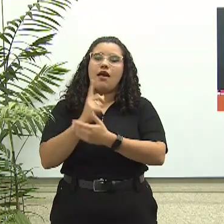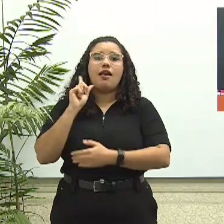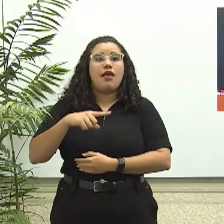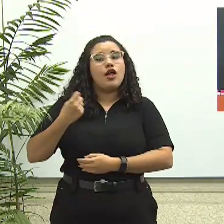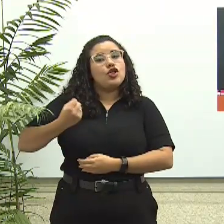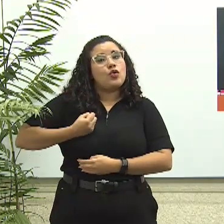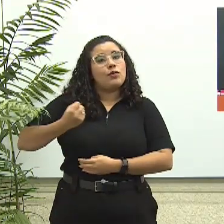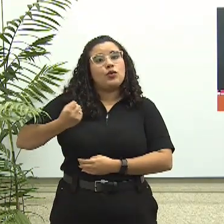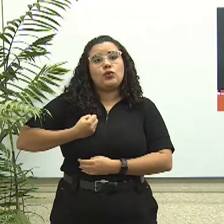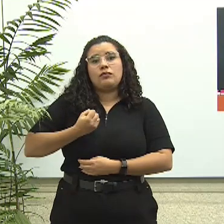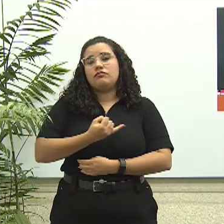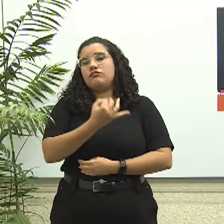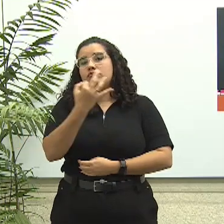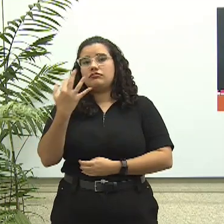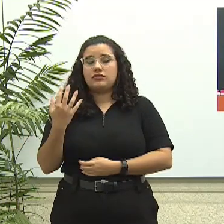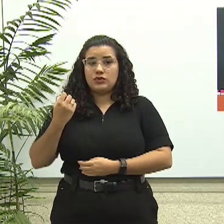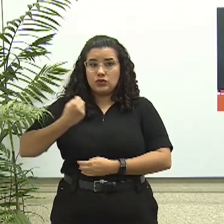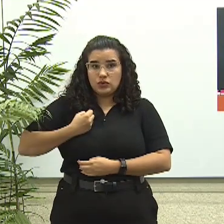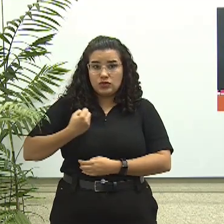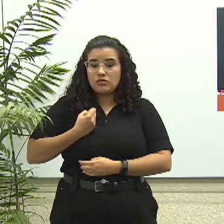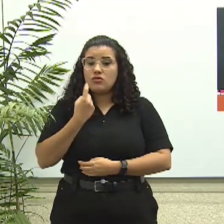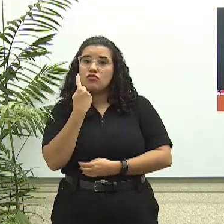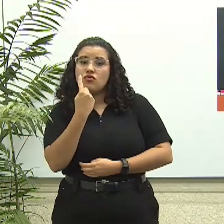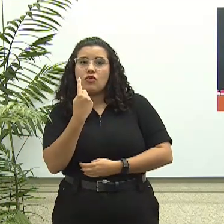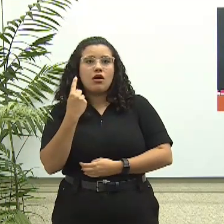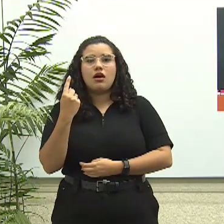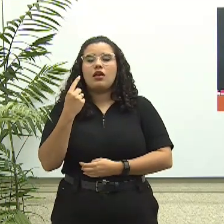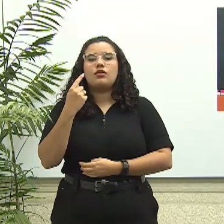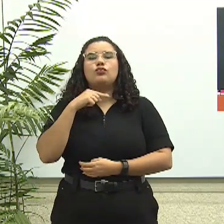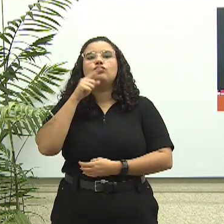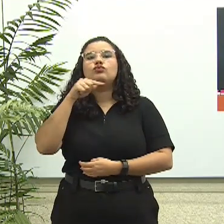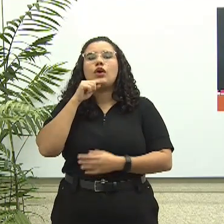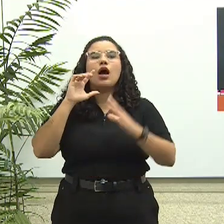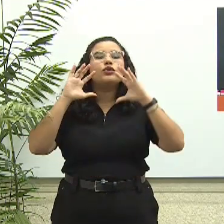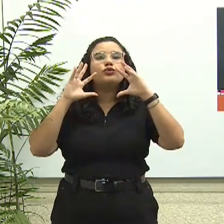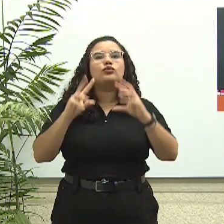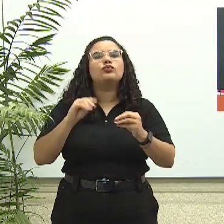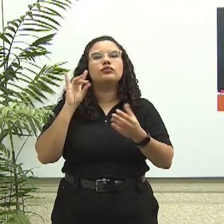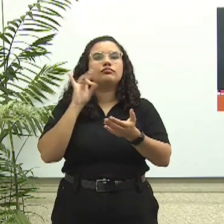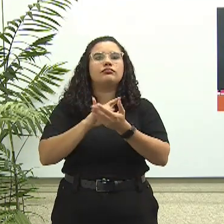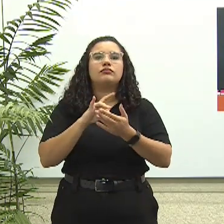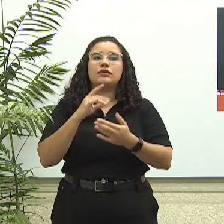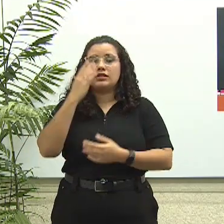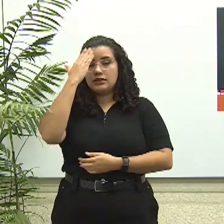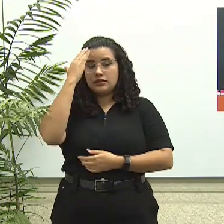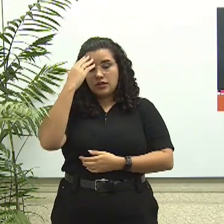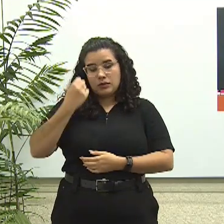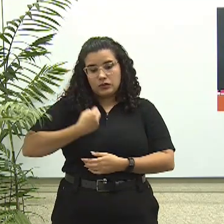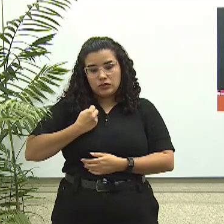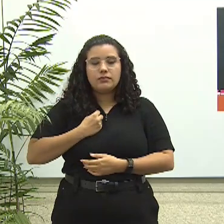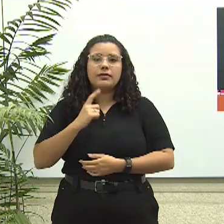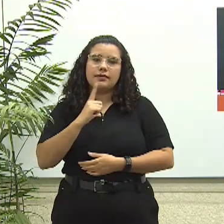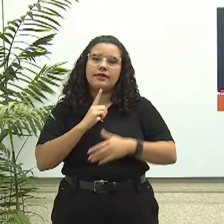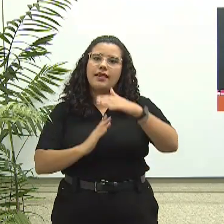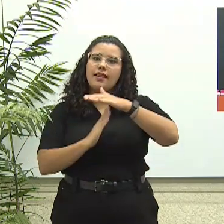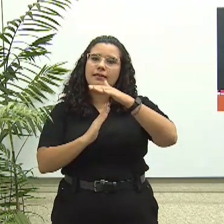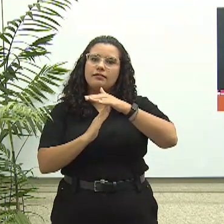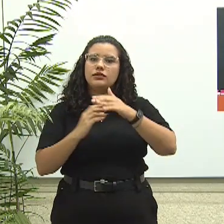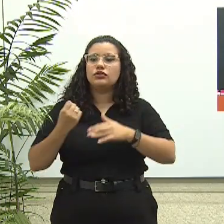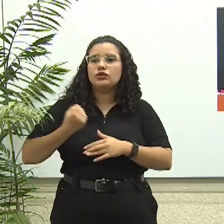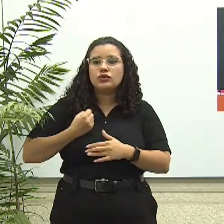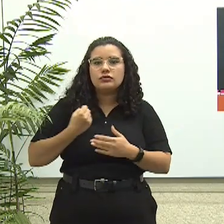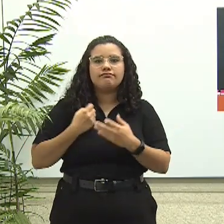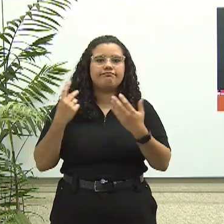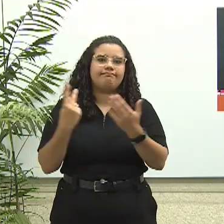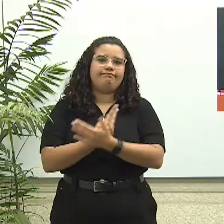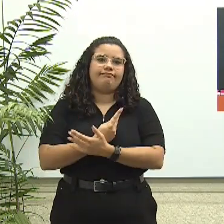e números são apenas uma dimensão da realidade ele não dá conta da realidade e e mesmo os números T limite os dados erram nenhum algoritmo